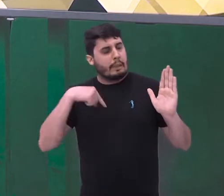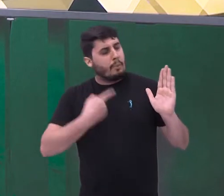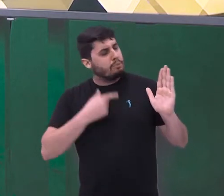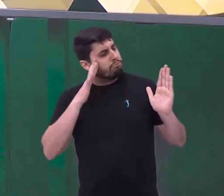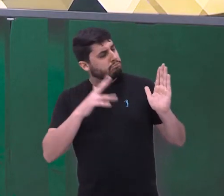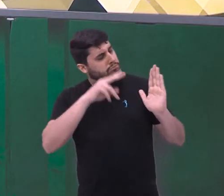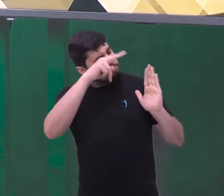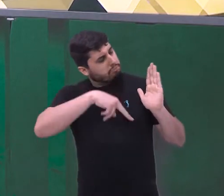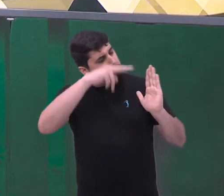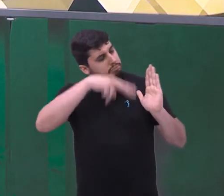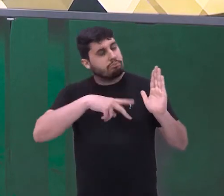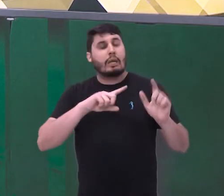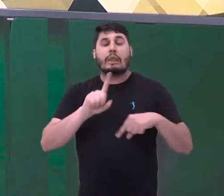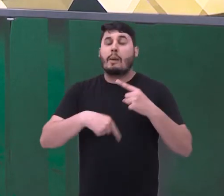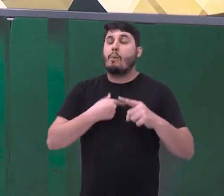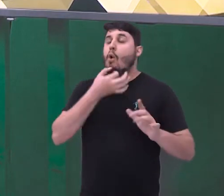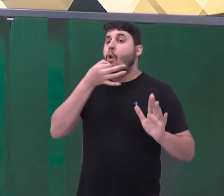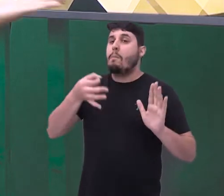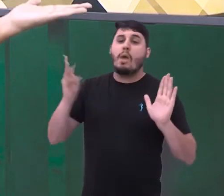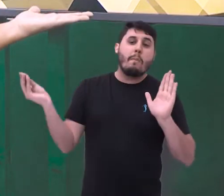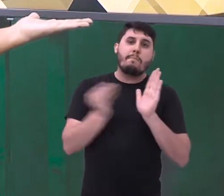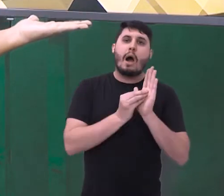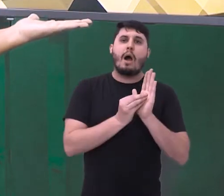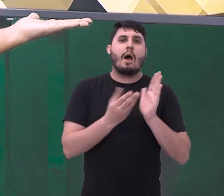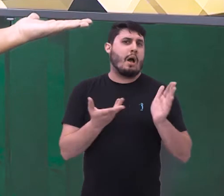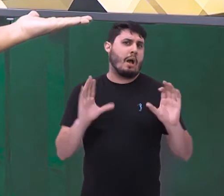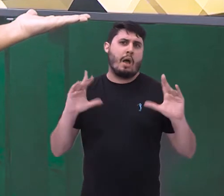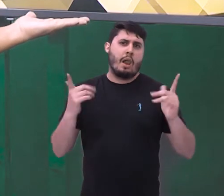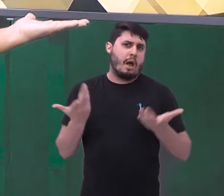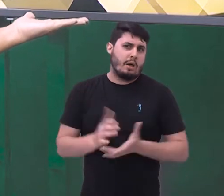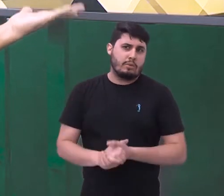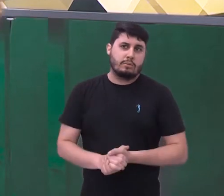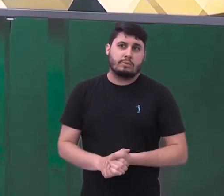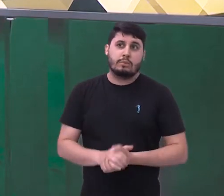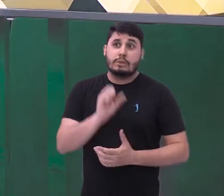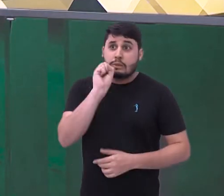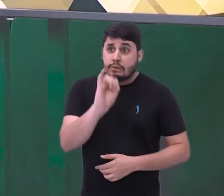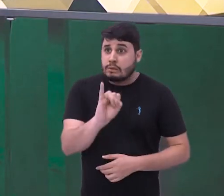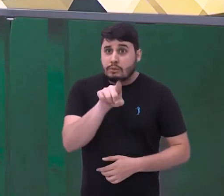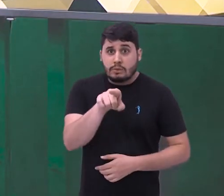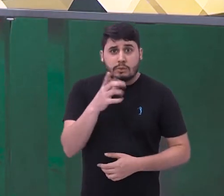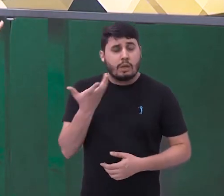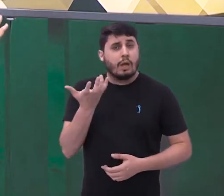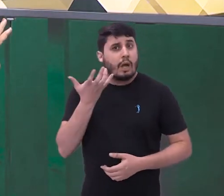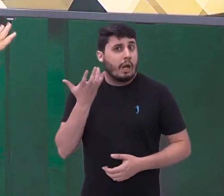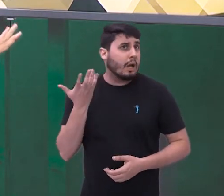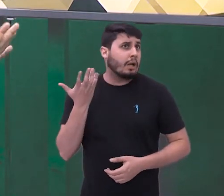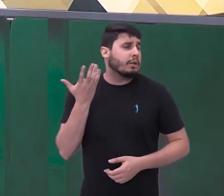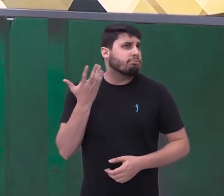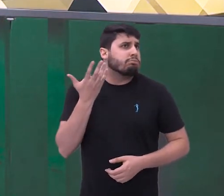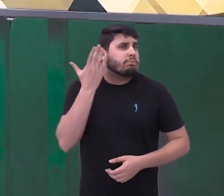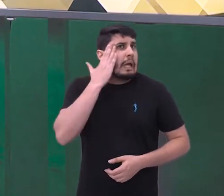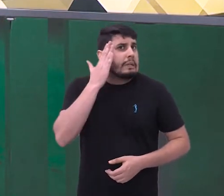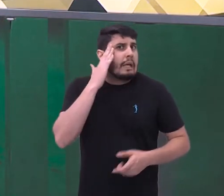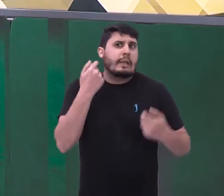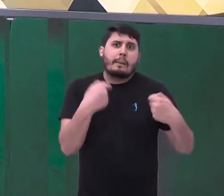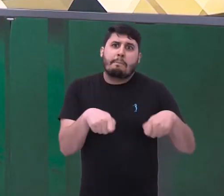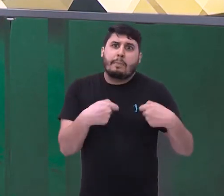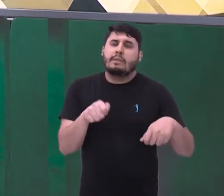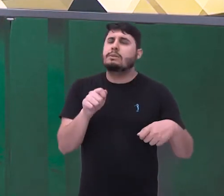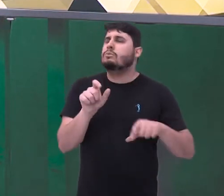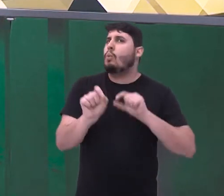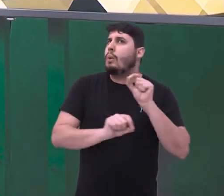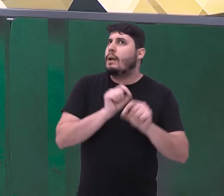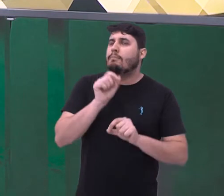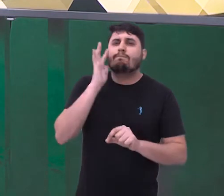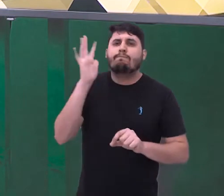e posiciona-se. Claro, para repetir, basta copiar o texto. Nós somos